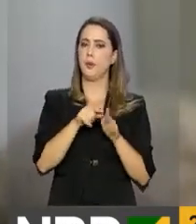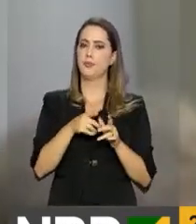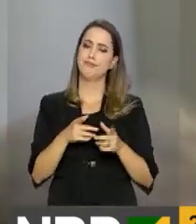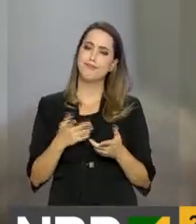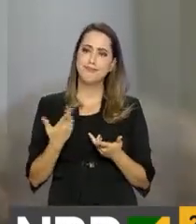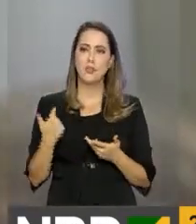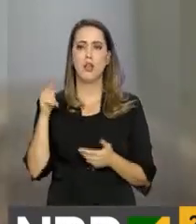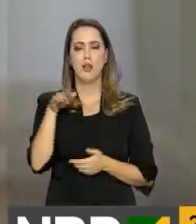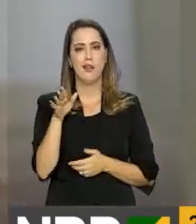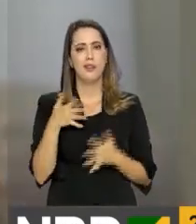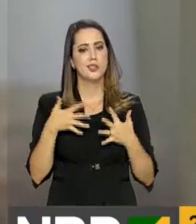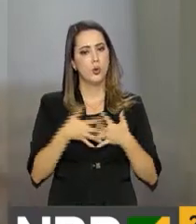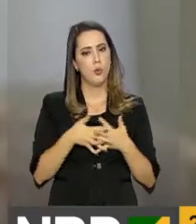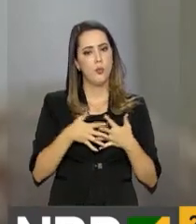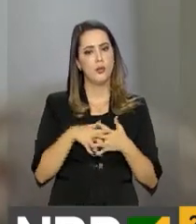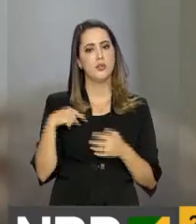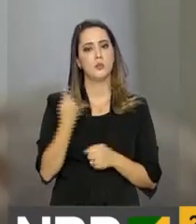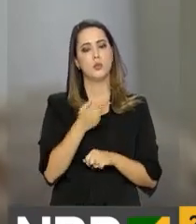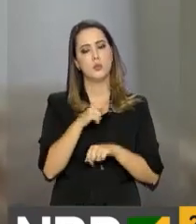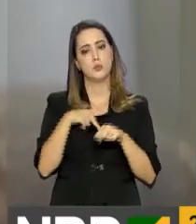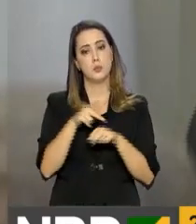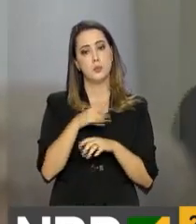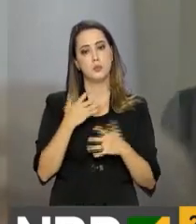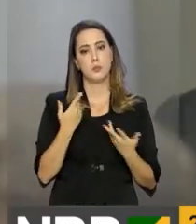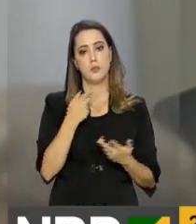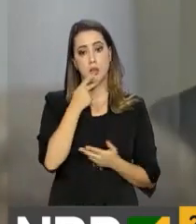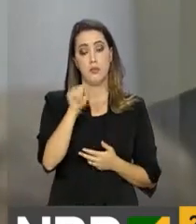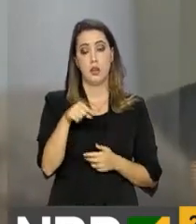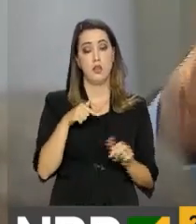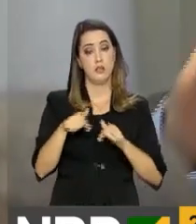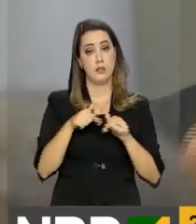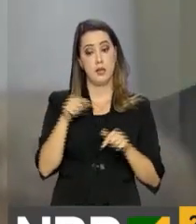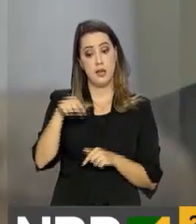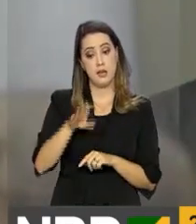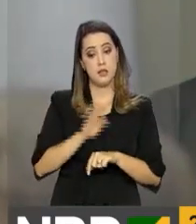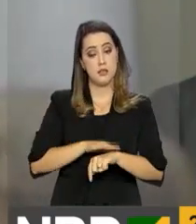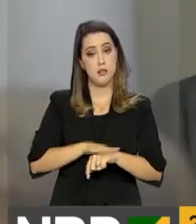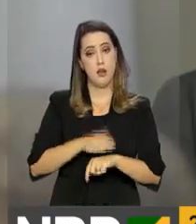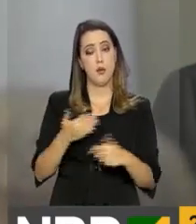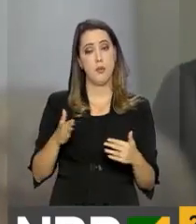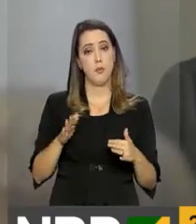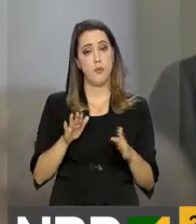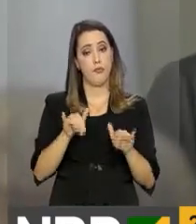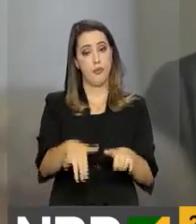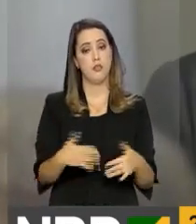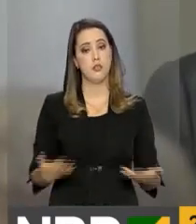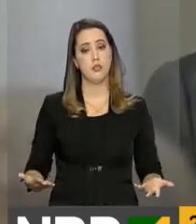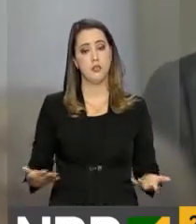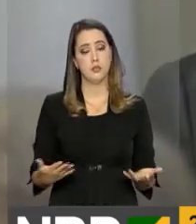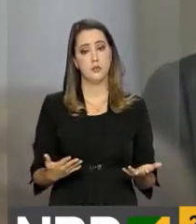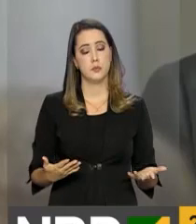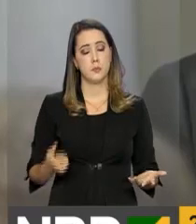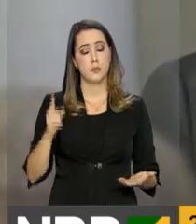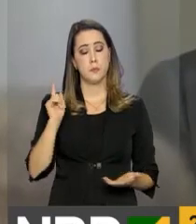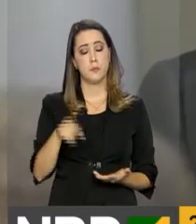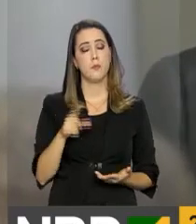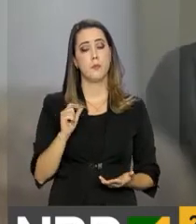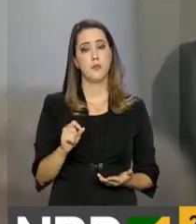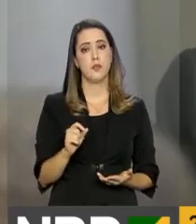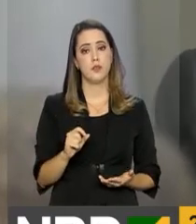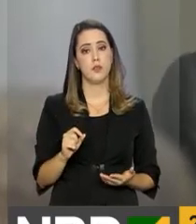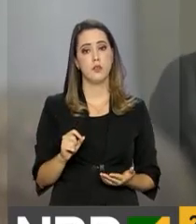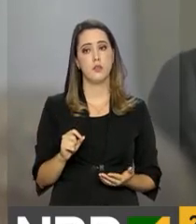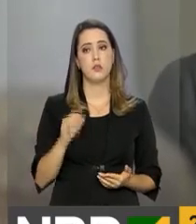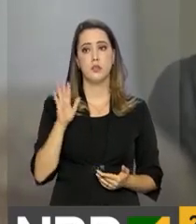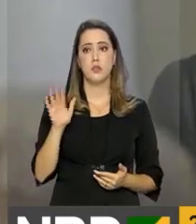país. Então, nós, e aqui vai uma coisa que eu quero trabalhar muito ainda nesse tempo faltante, que é exatamente